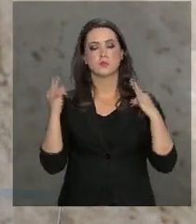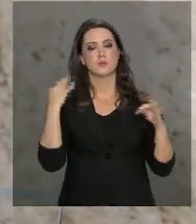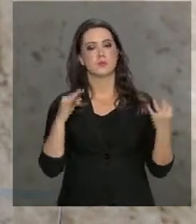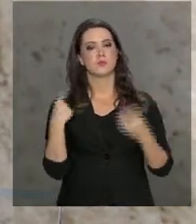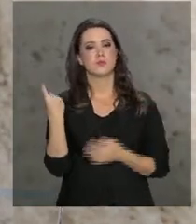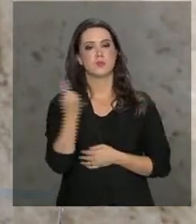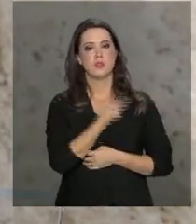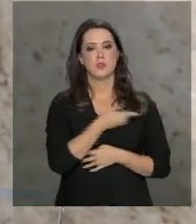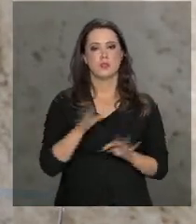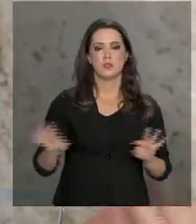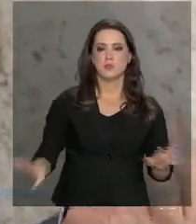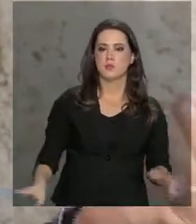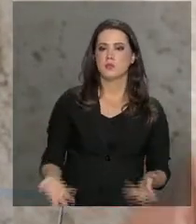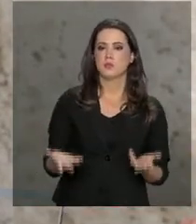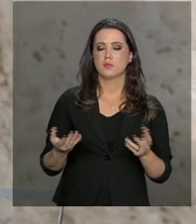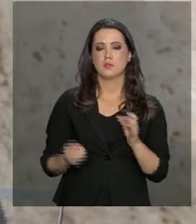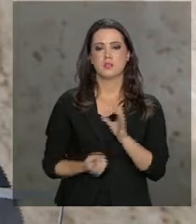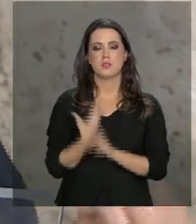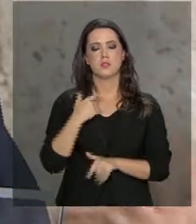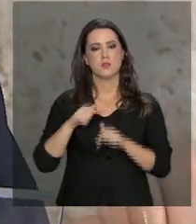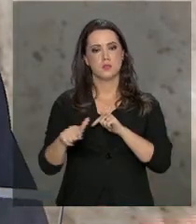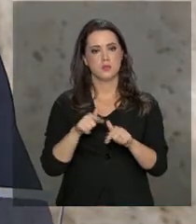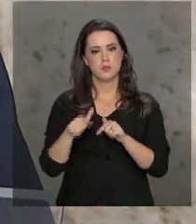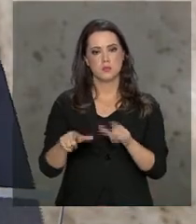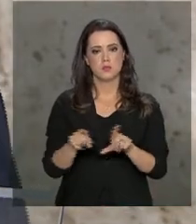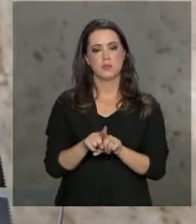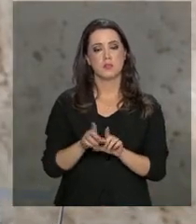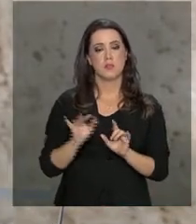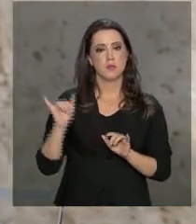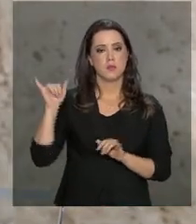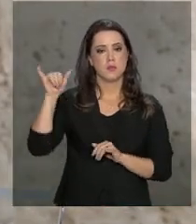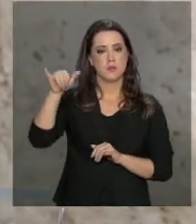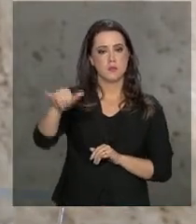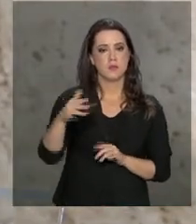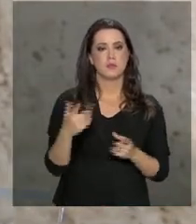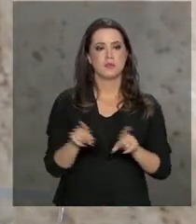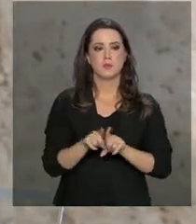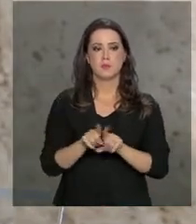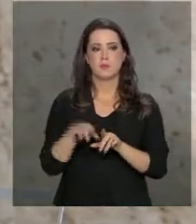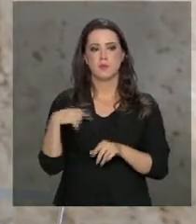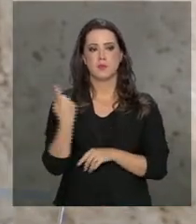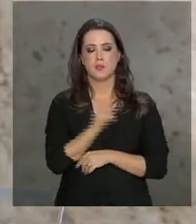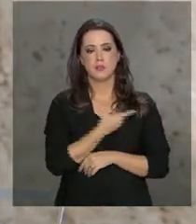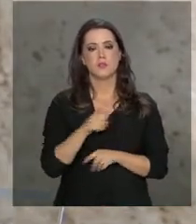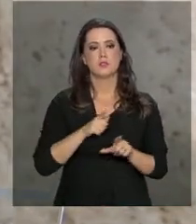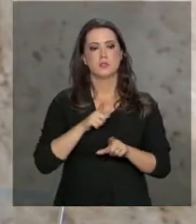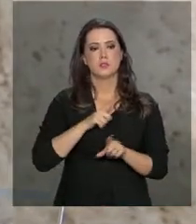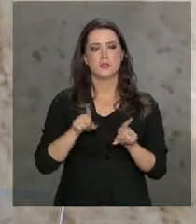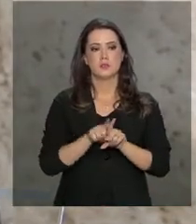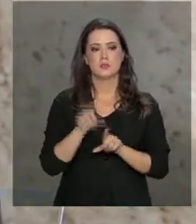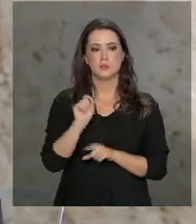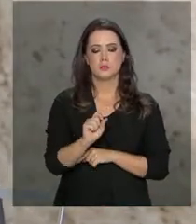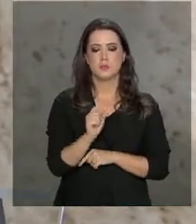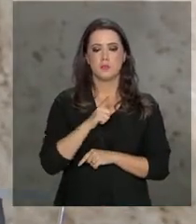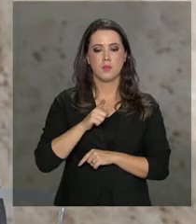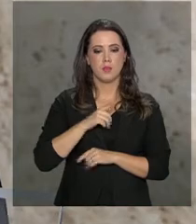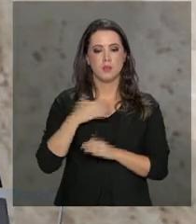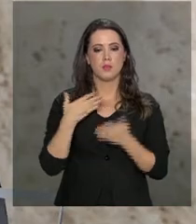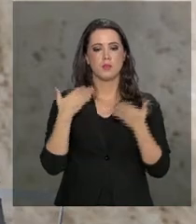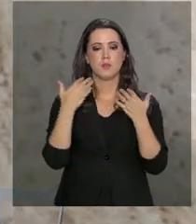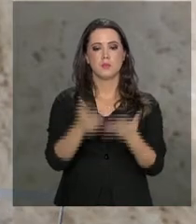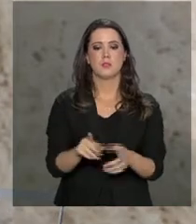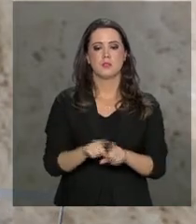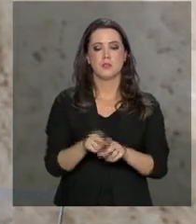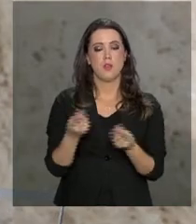pois nós vamos estimular a geração de emprego na aviação civil com isso nós vamos ter uma passagem